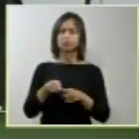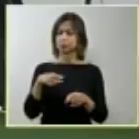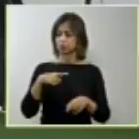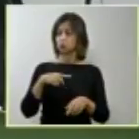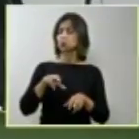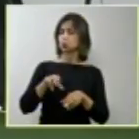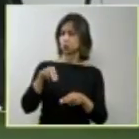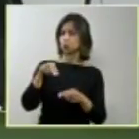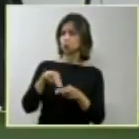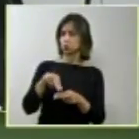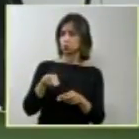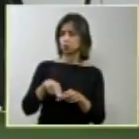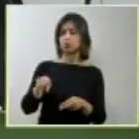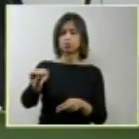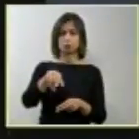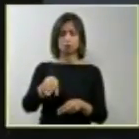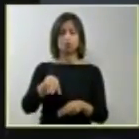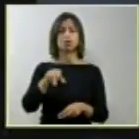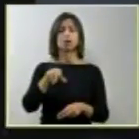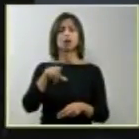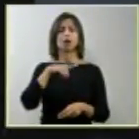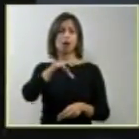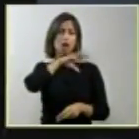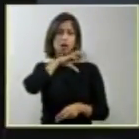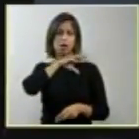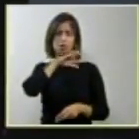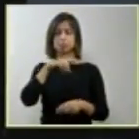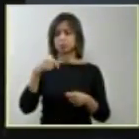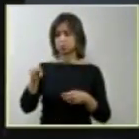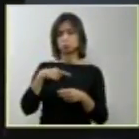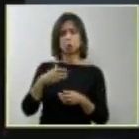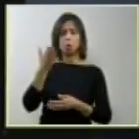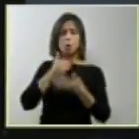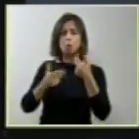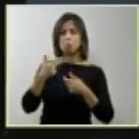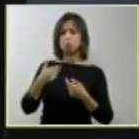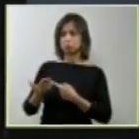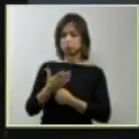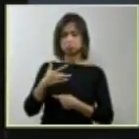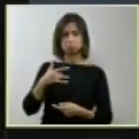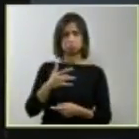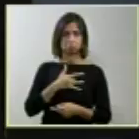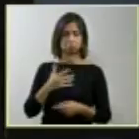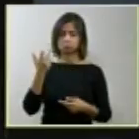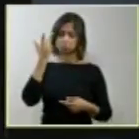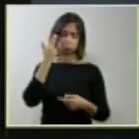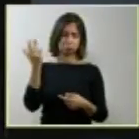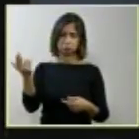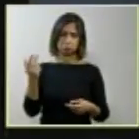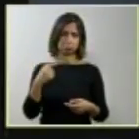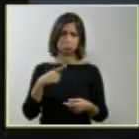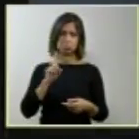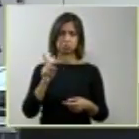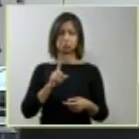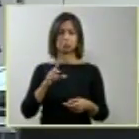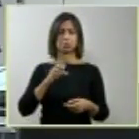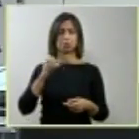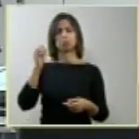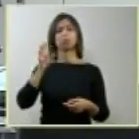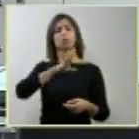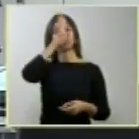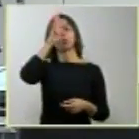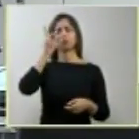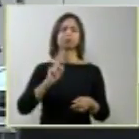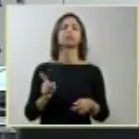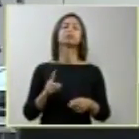animais e usamos para nos alimentar. E é natural. Não há nenhum problema de natureza grave, ético, no estágio que nós nos encontramos. Mas